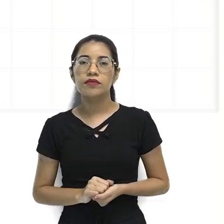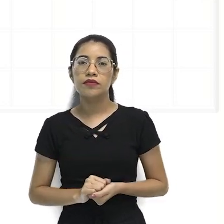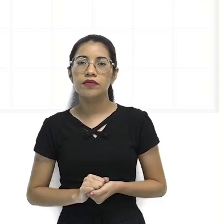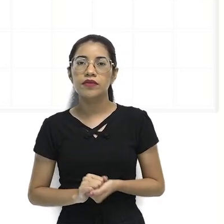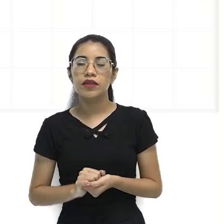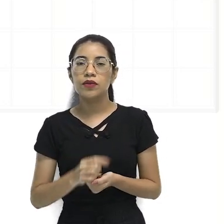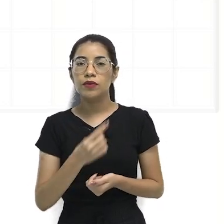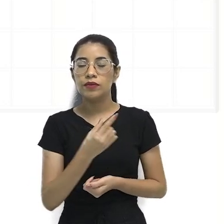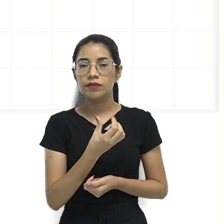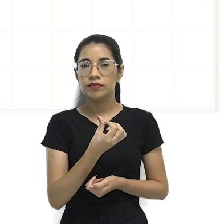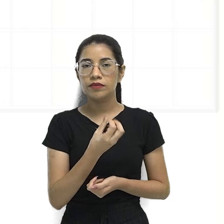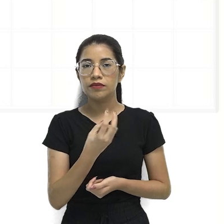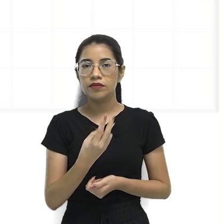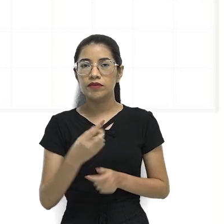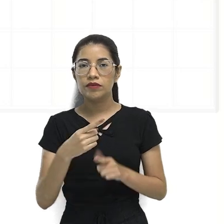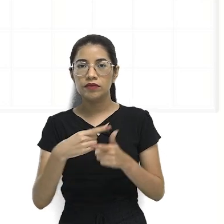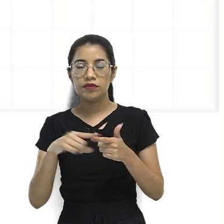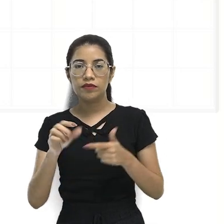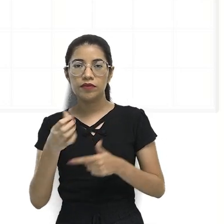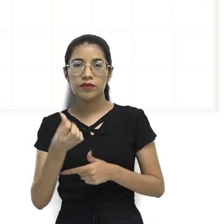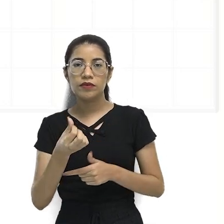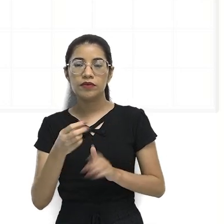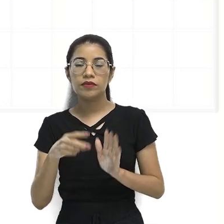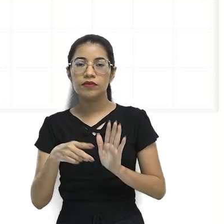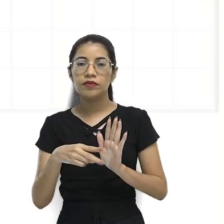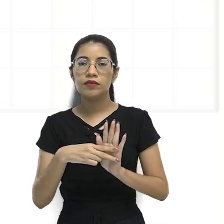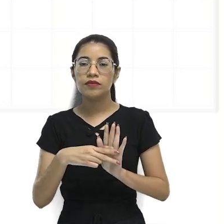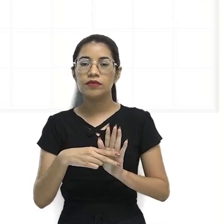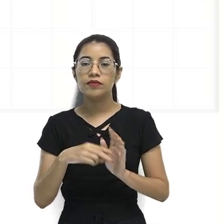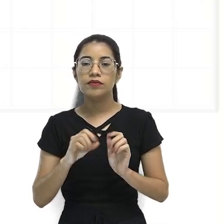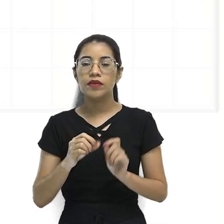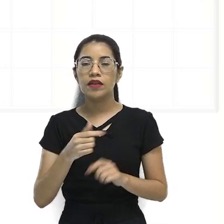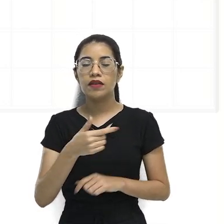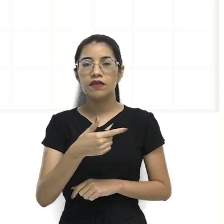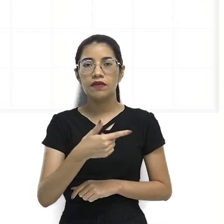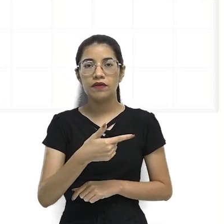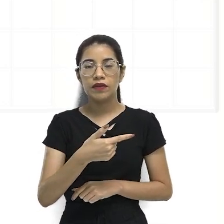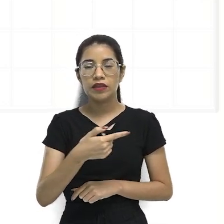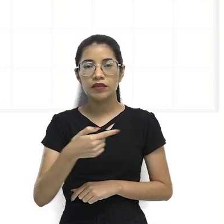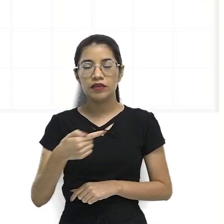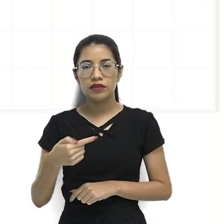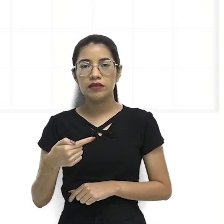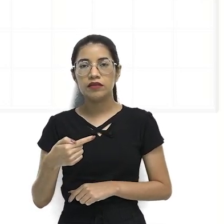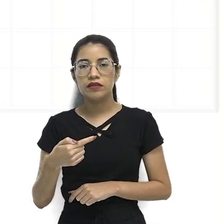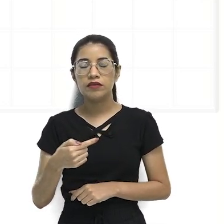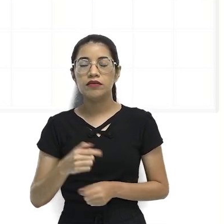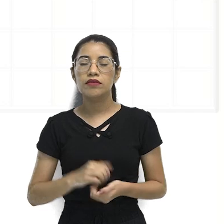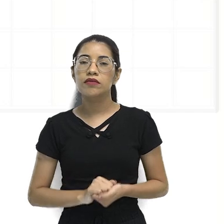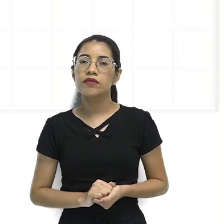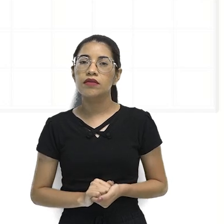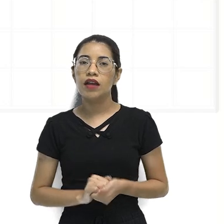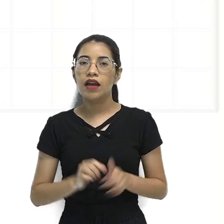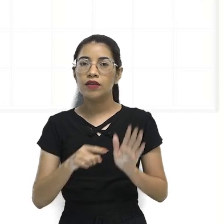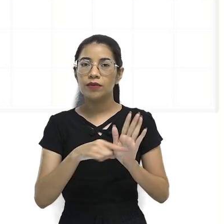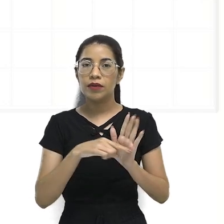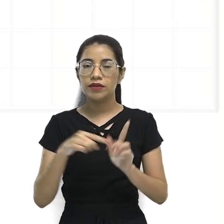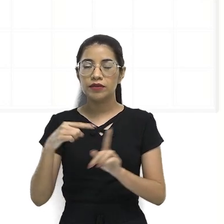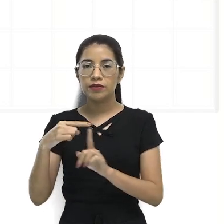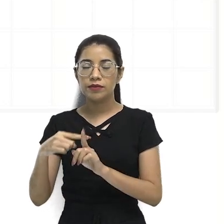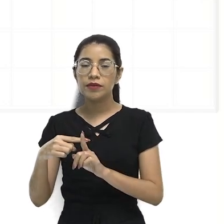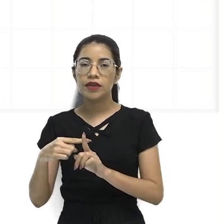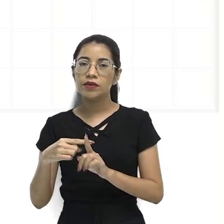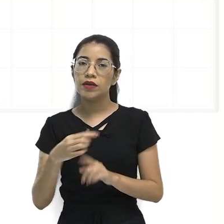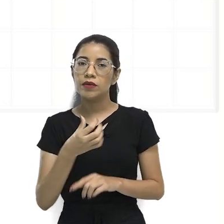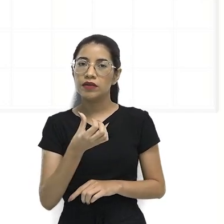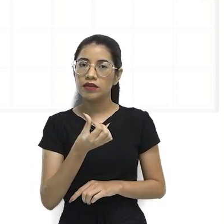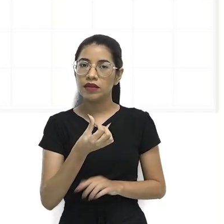162 dividido para 6, isso aqui vai restar 27. Fazendo o joguinho de sinal, já que o